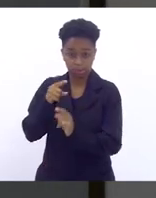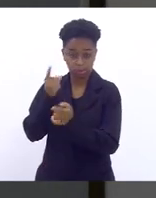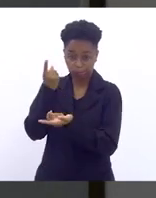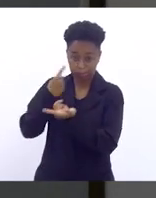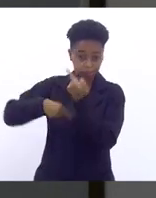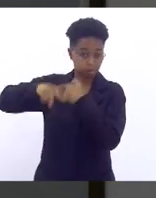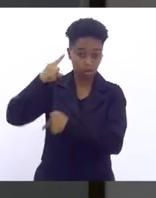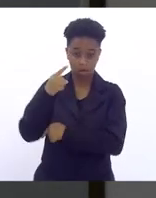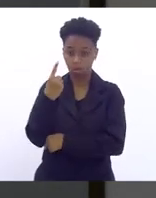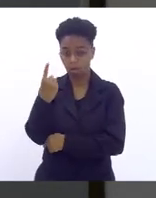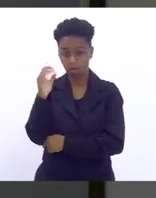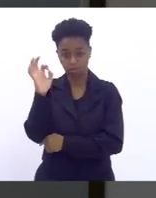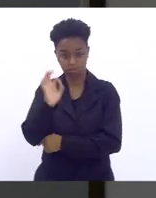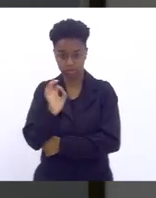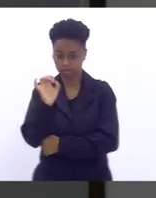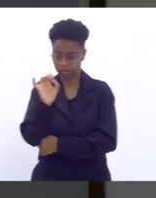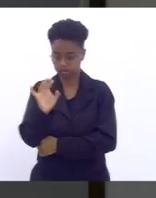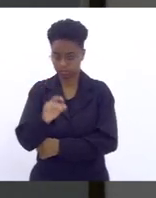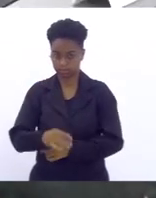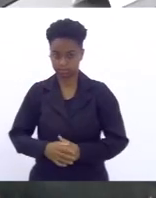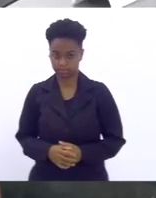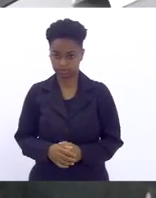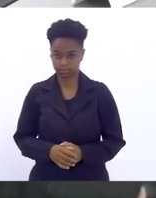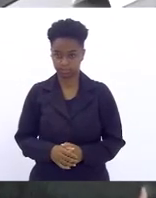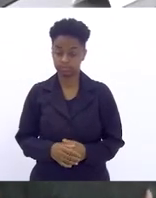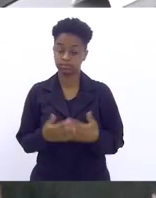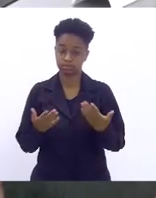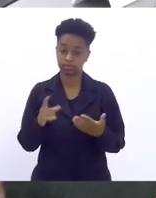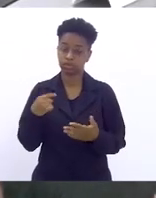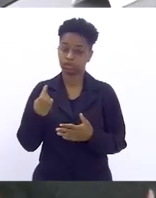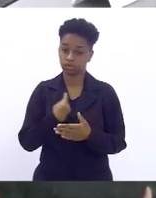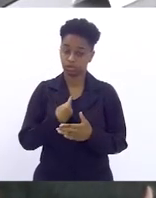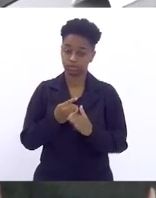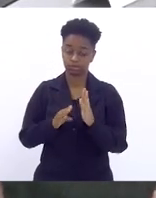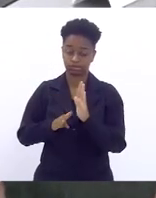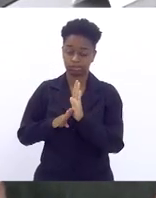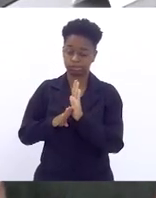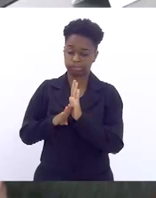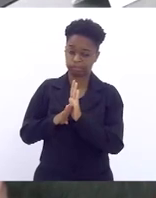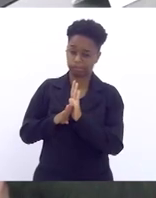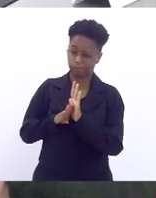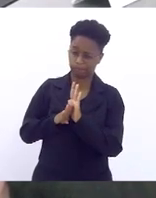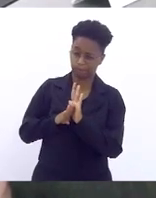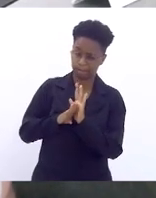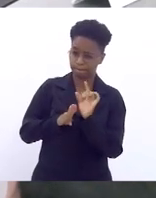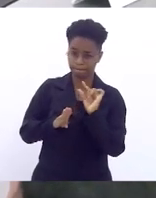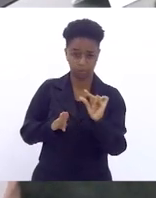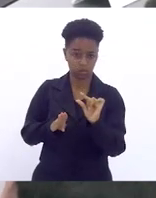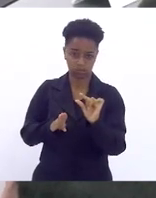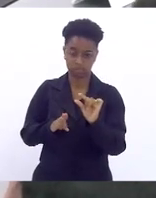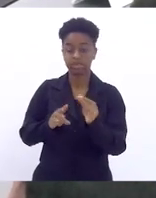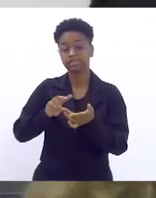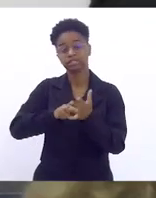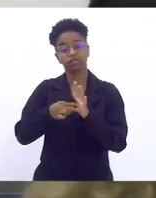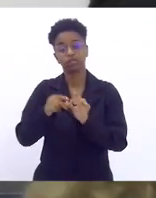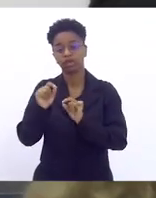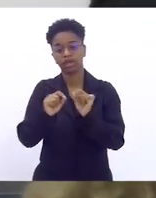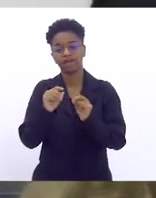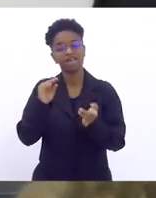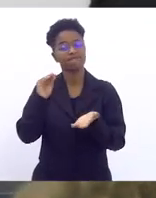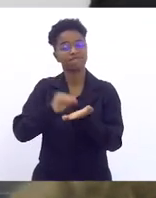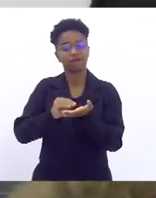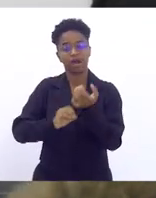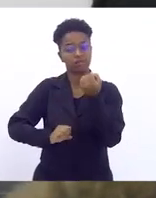de um ponto percentual só a gente vem crescendo abaixo e significa uma uma desindustrialização do Estado